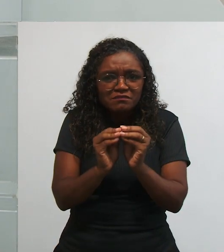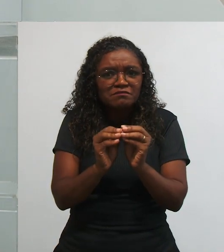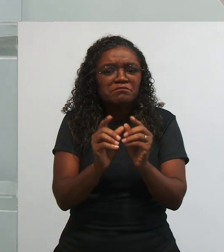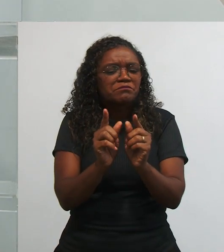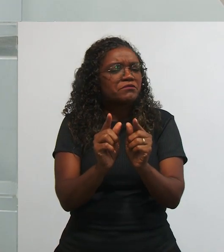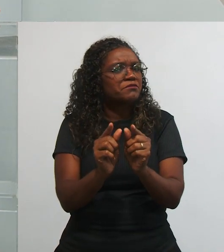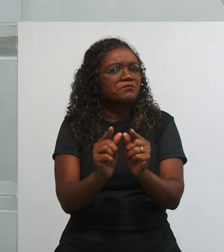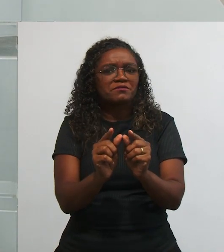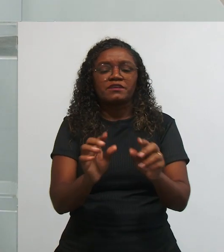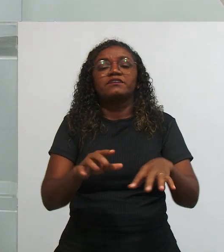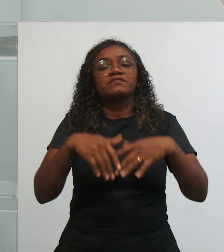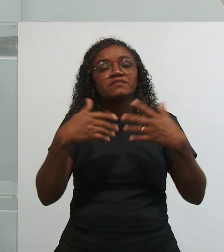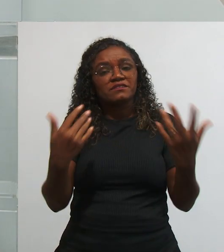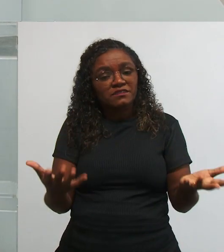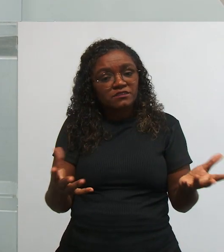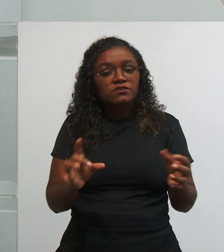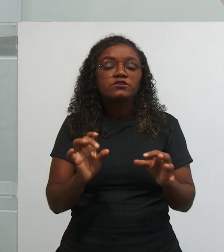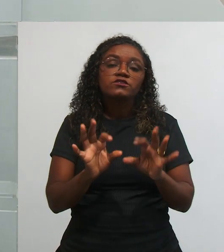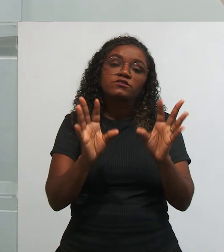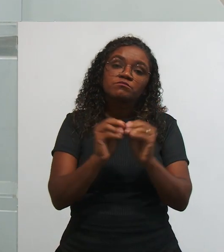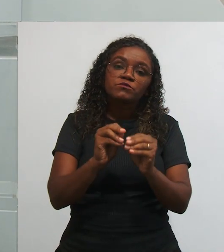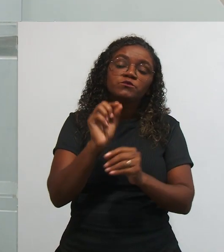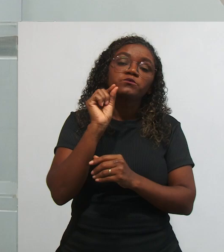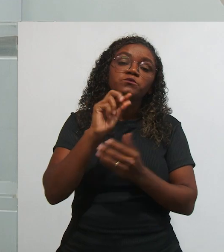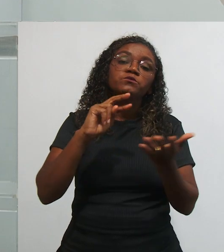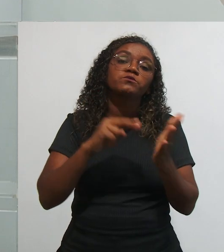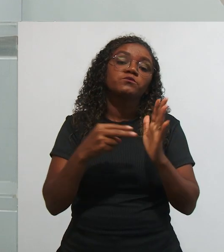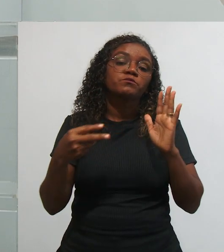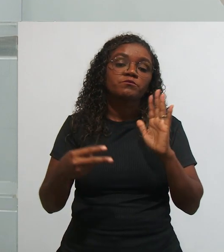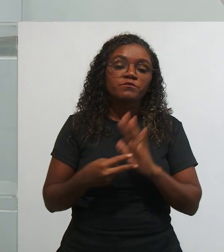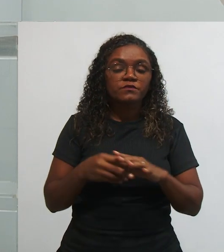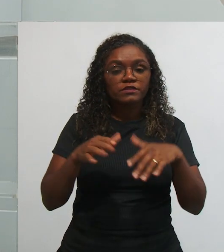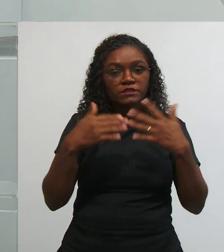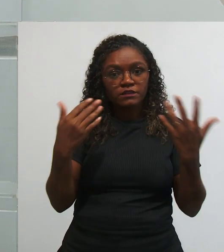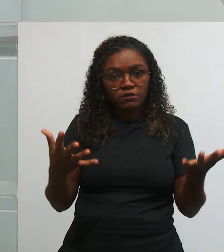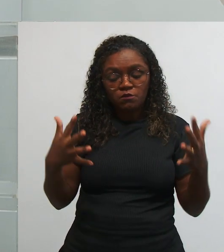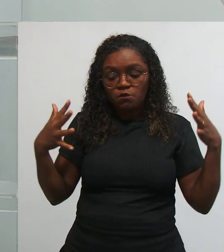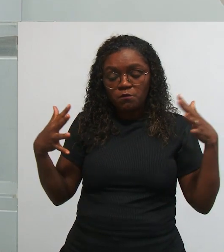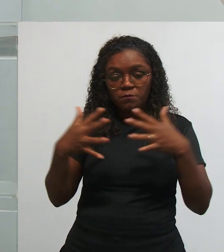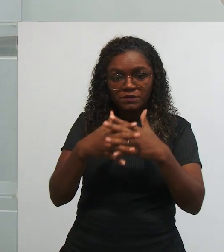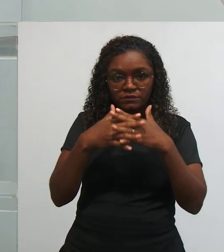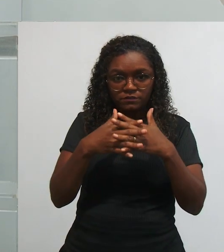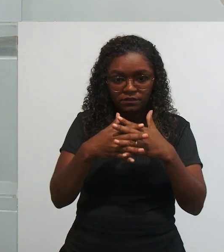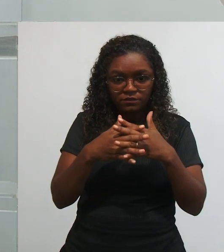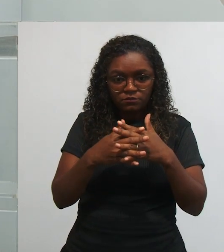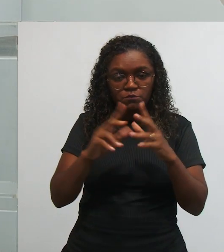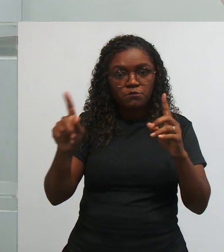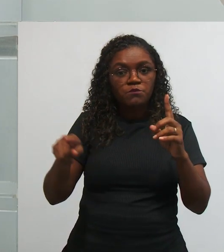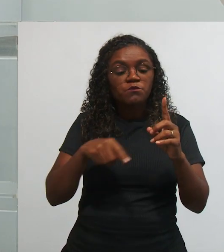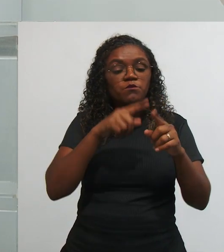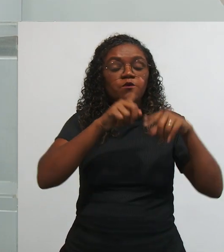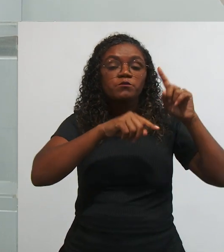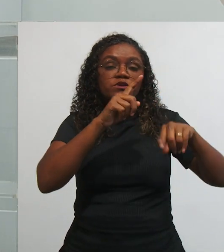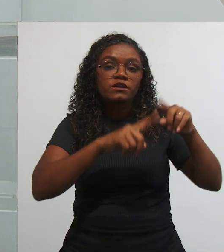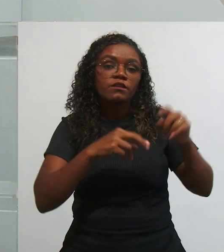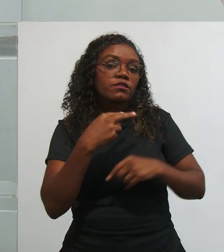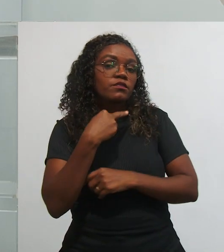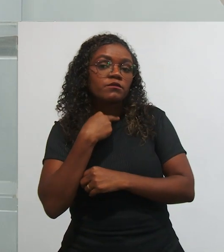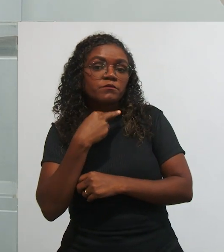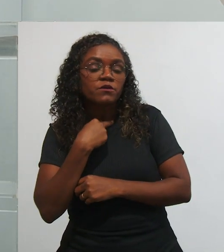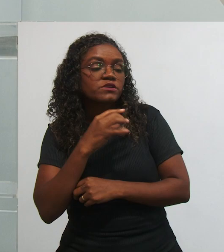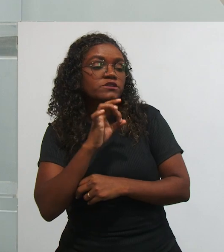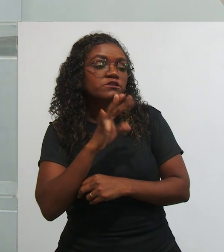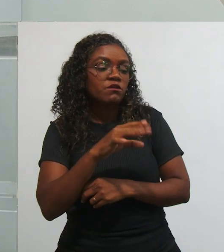eu acho que é menor ainda, né? Mas resumidinho é o quê? No plano da complexidade, o objeto não pode